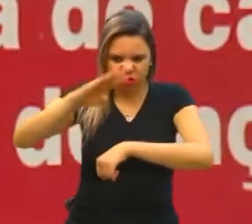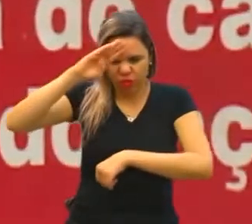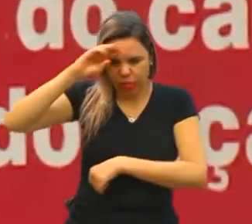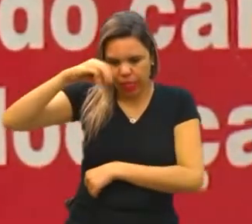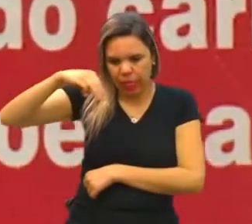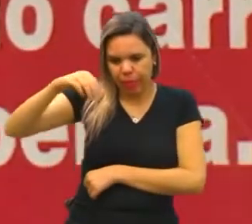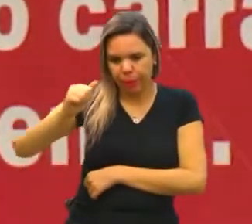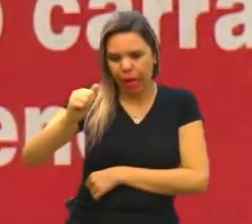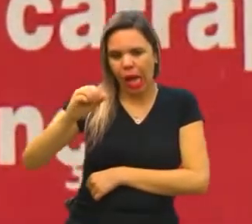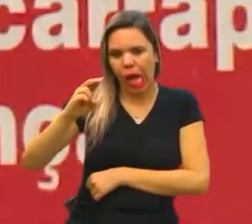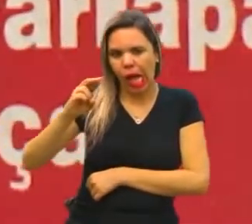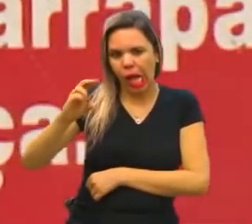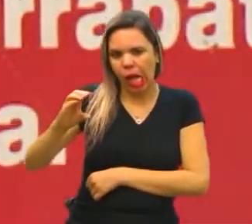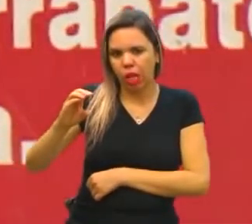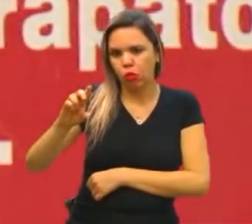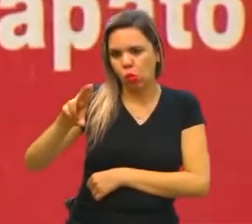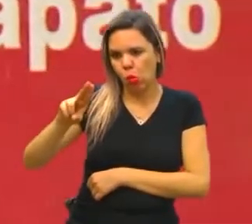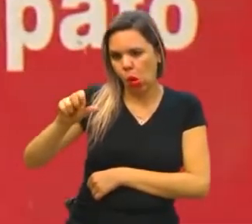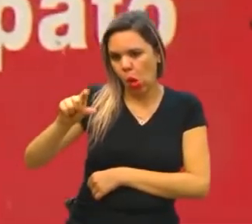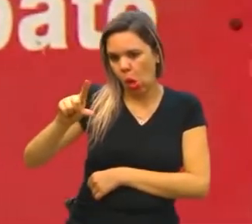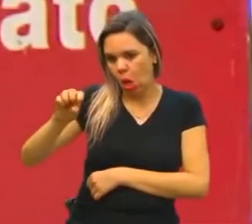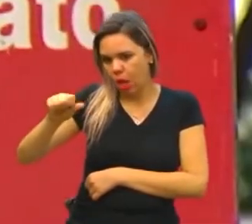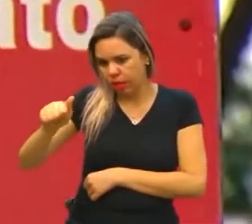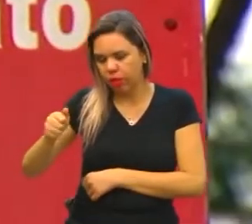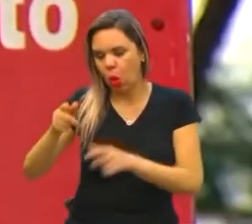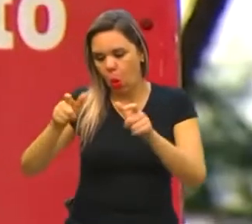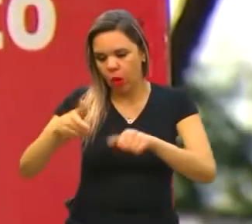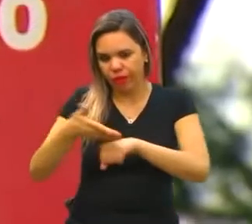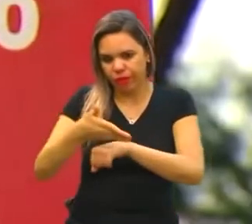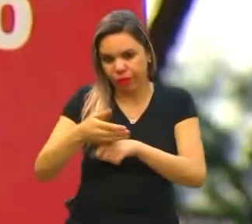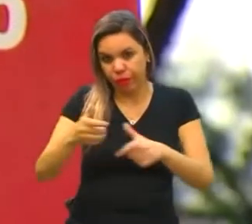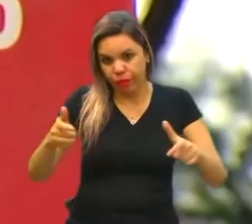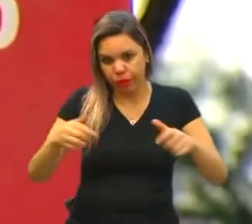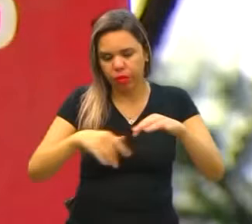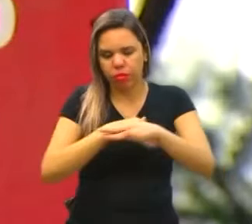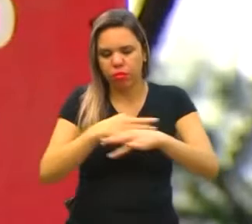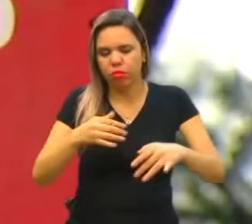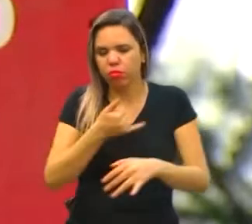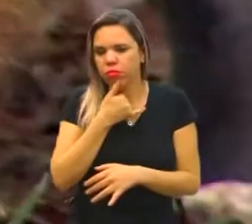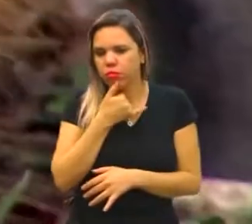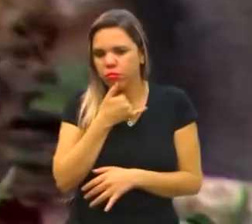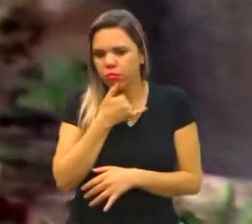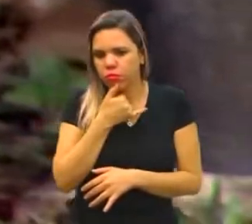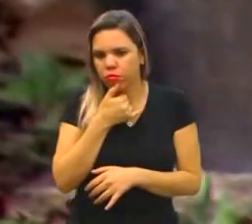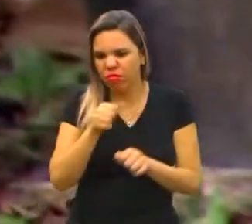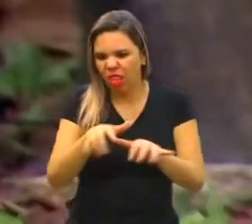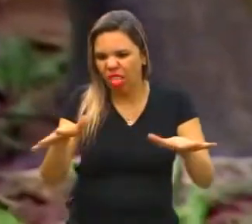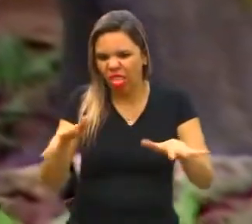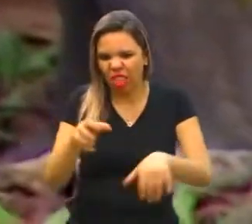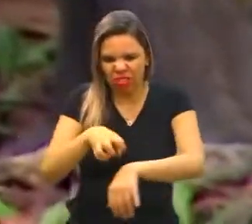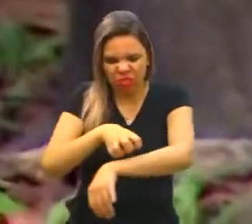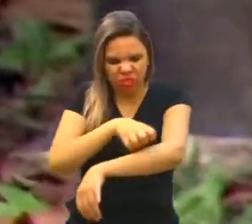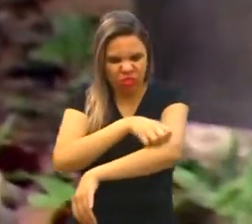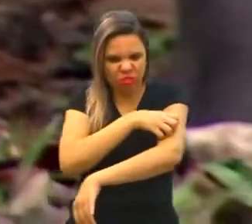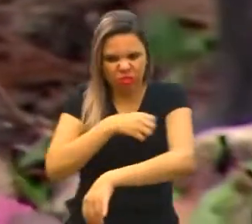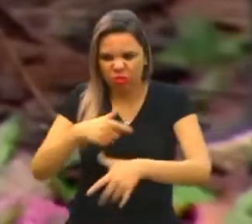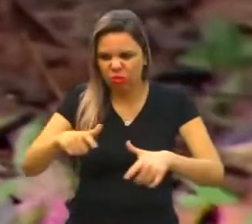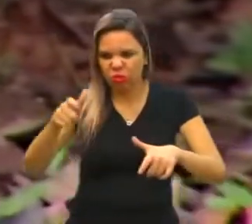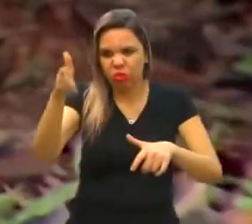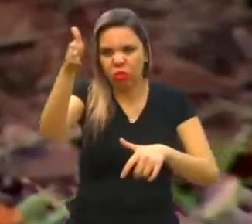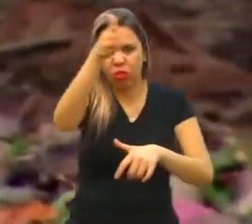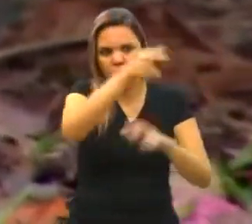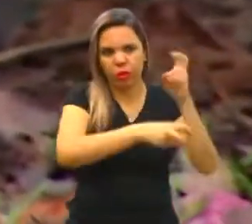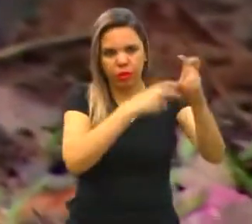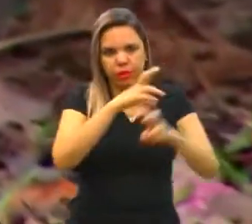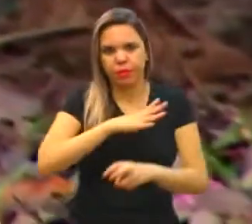estrela transmite a febre maculosa e é preocupante, né? Porque é um local muito bem frequentado, mas infelizmente está infestado de